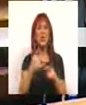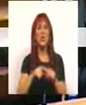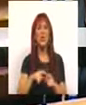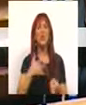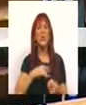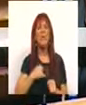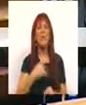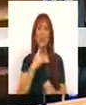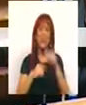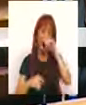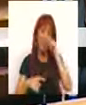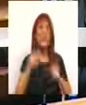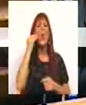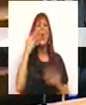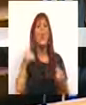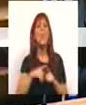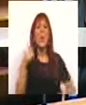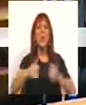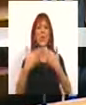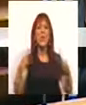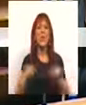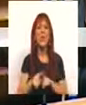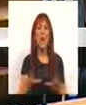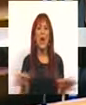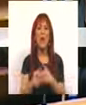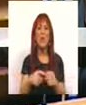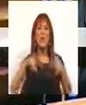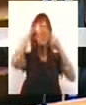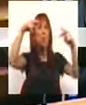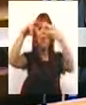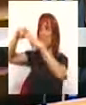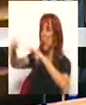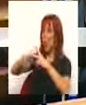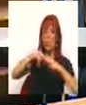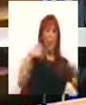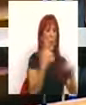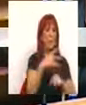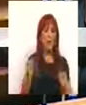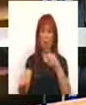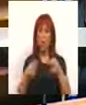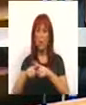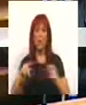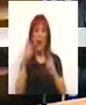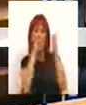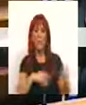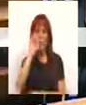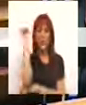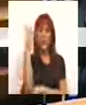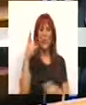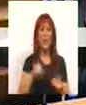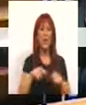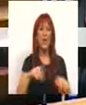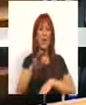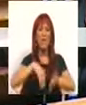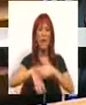gostava também de questionar sobre como é que está o concurso aberto às comunidades intermunicipais, câmaras municipais e organizações de produtores florestais para